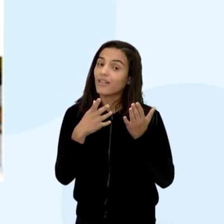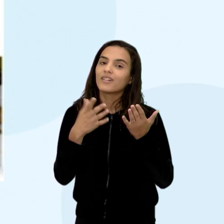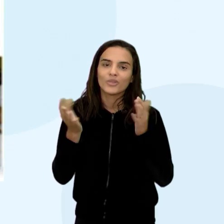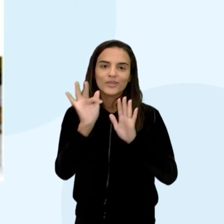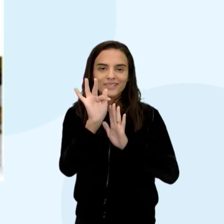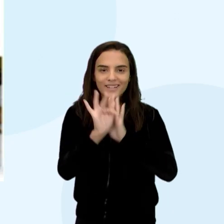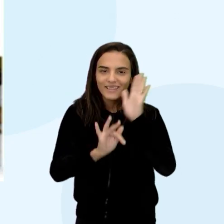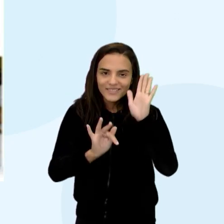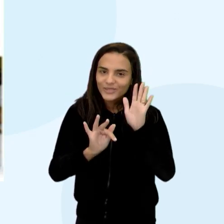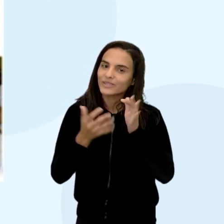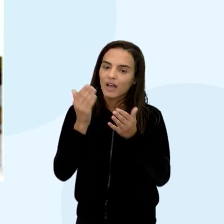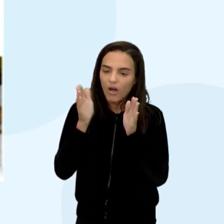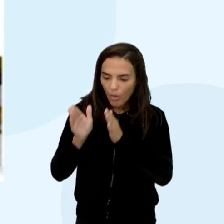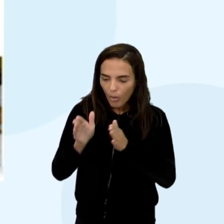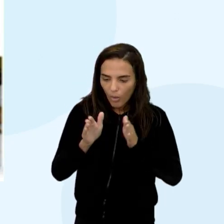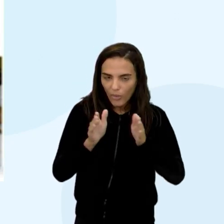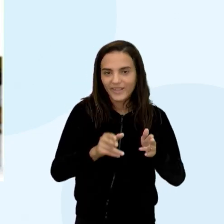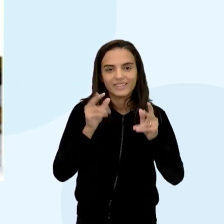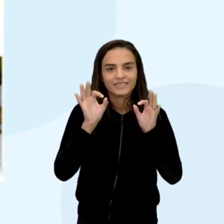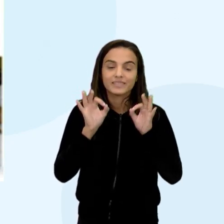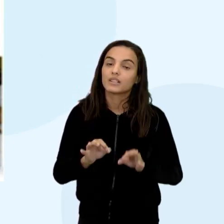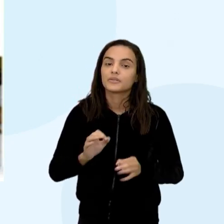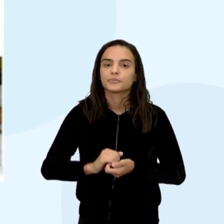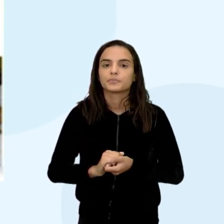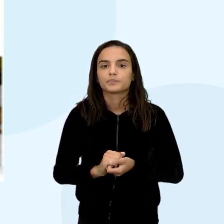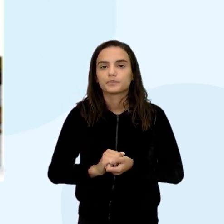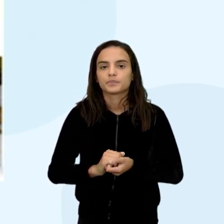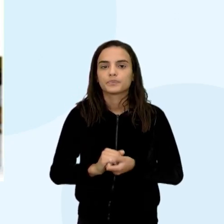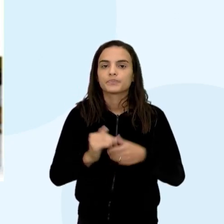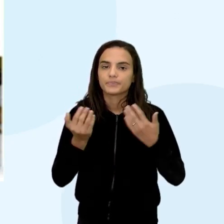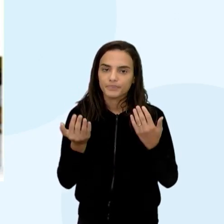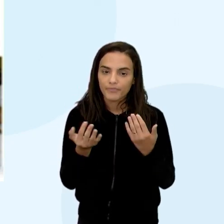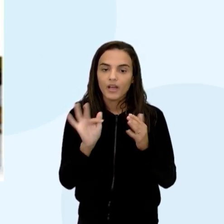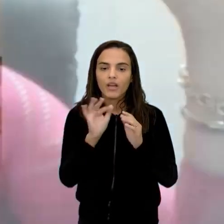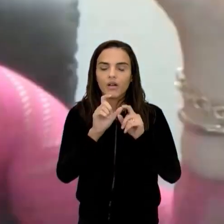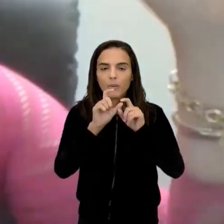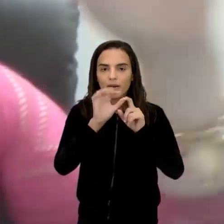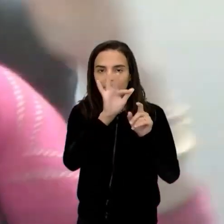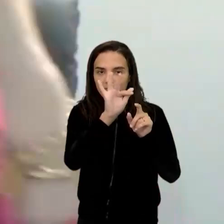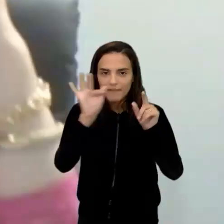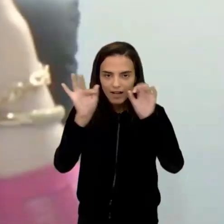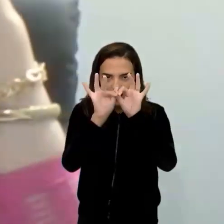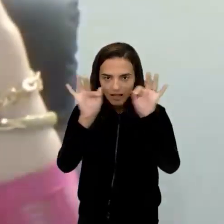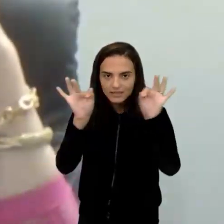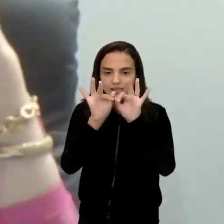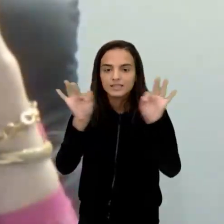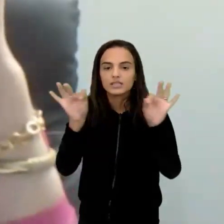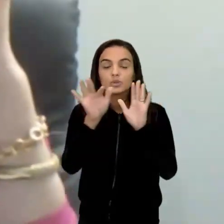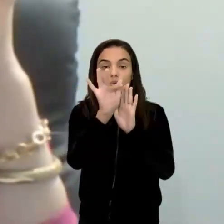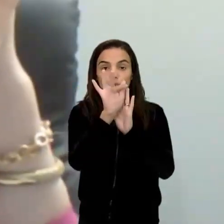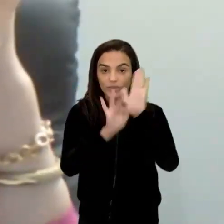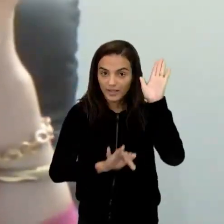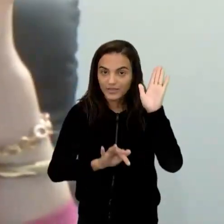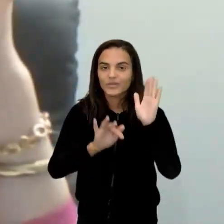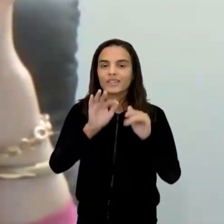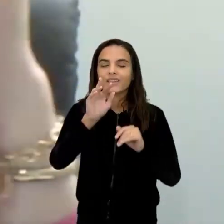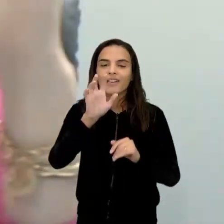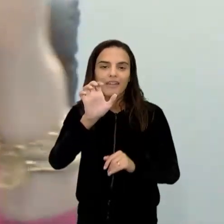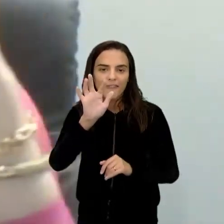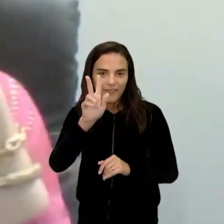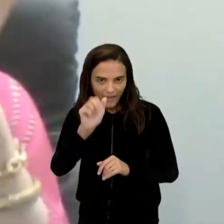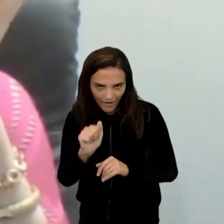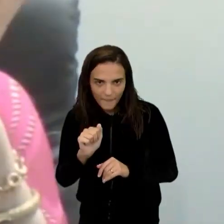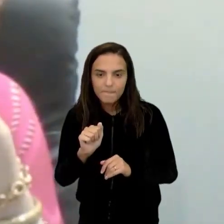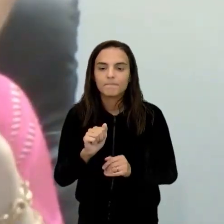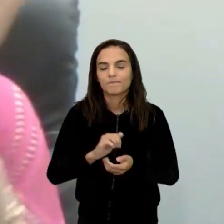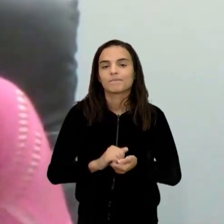texto na ordem correta, na sequência de fatos. Então, é uma frase do texto colocada em EVA, tá?